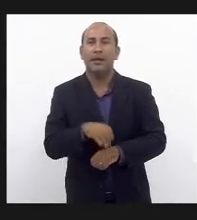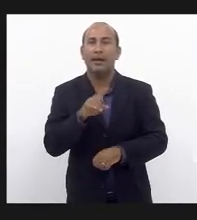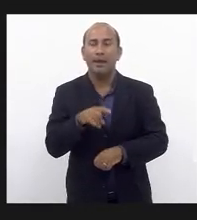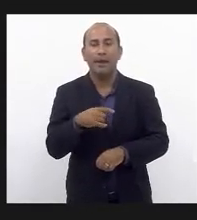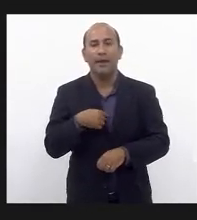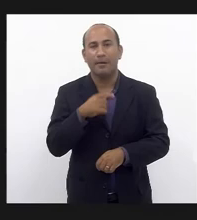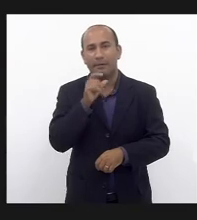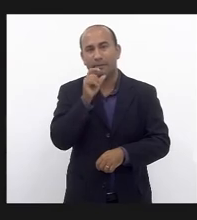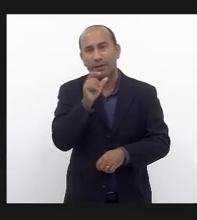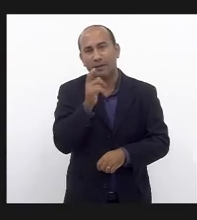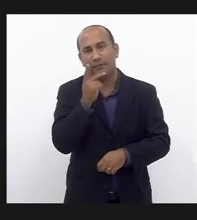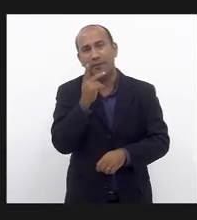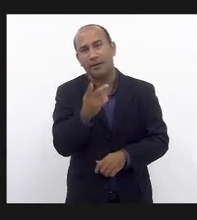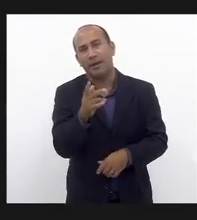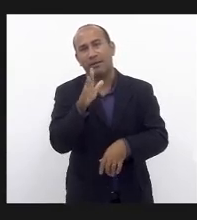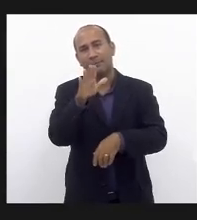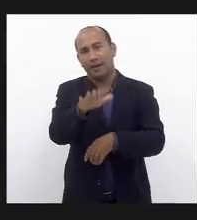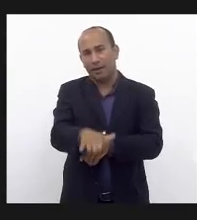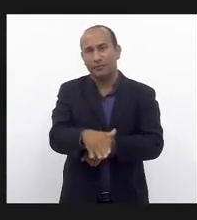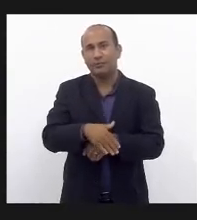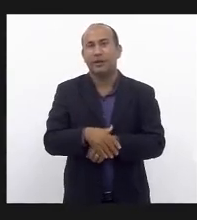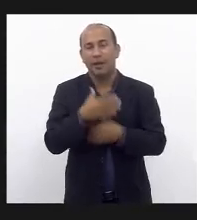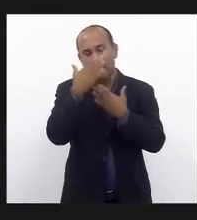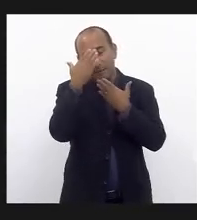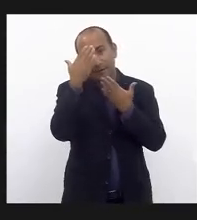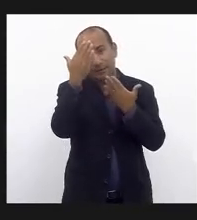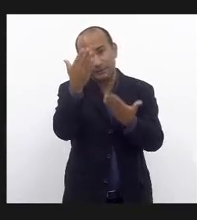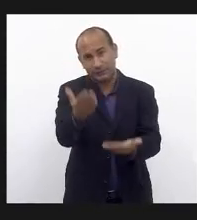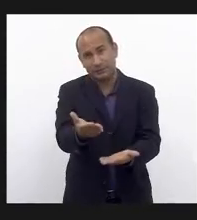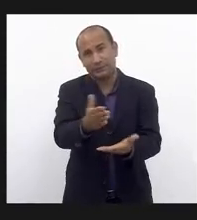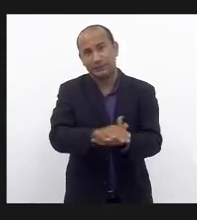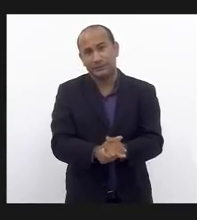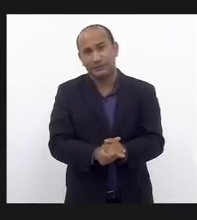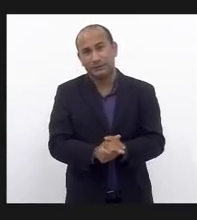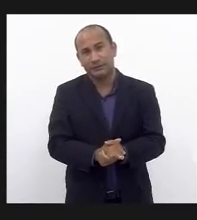as minhas palavras nesta tarde, agradecendo